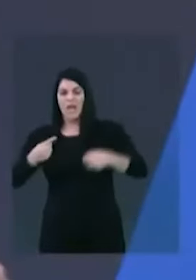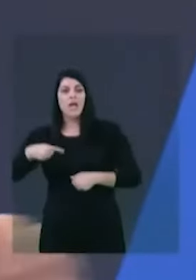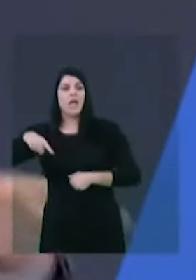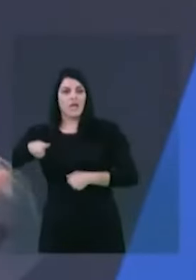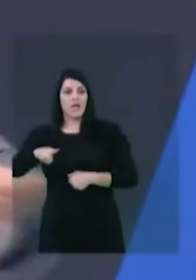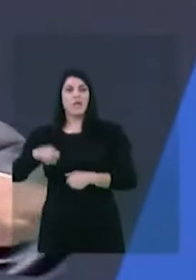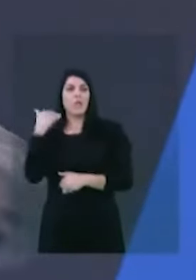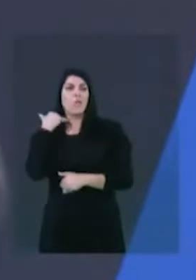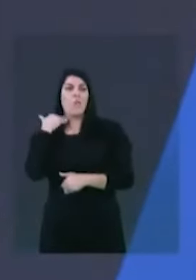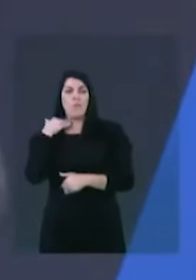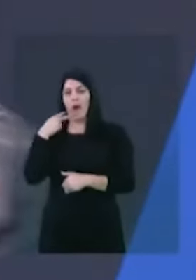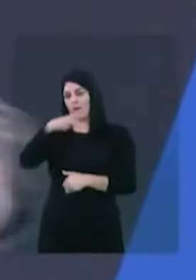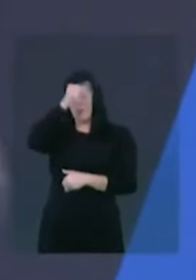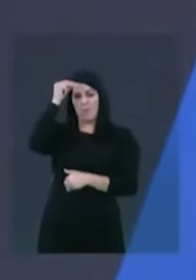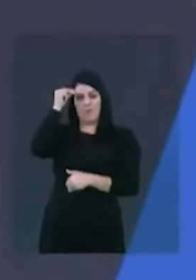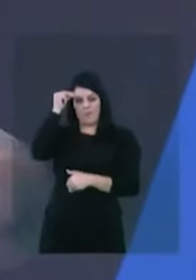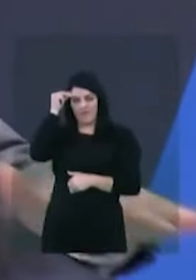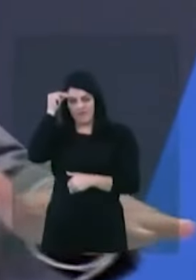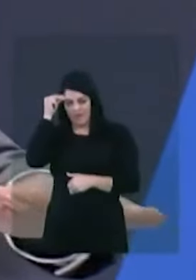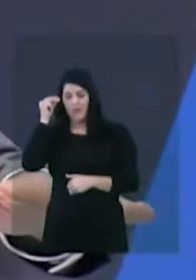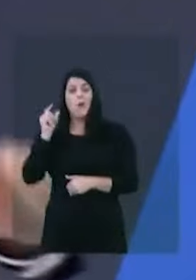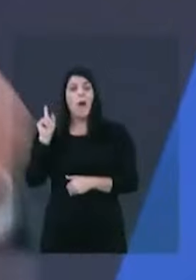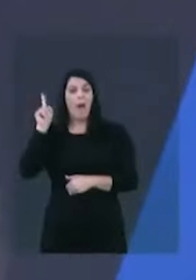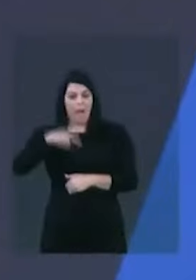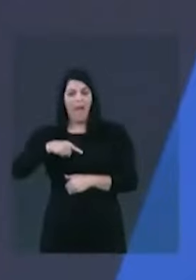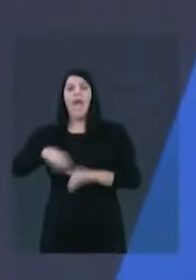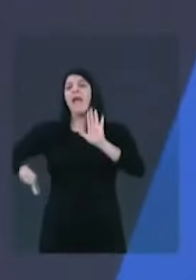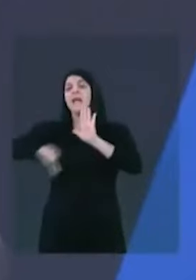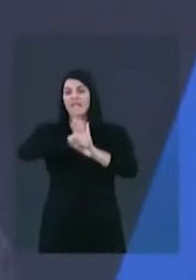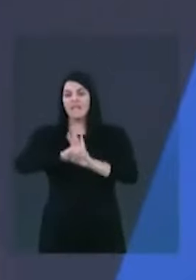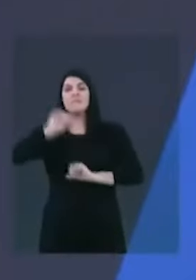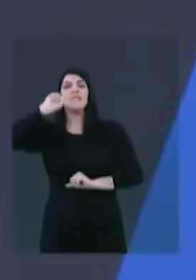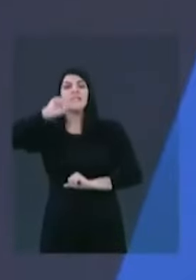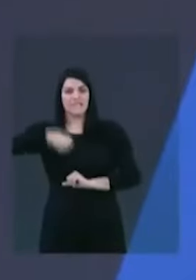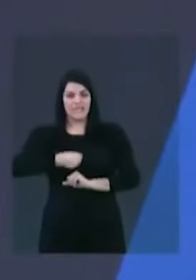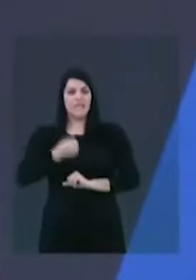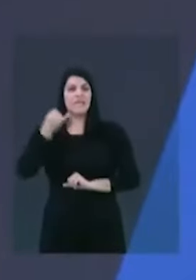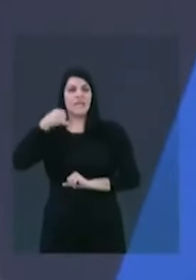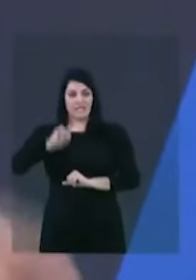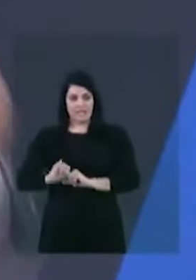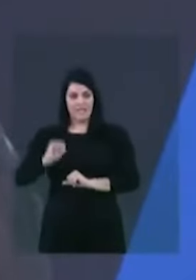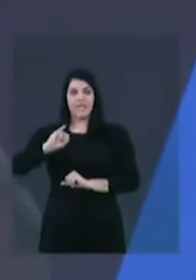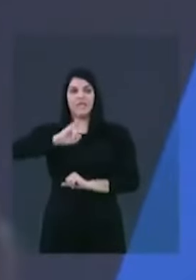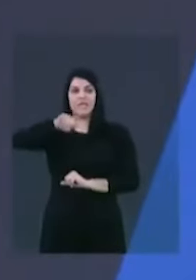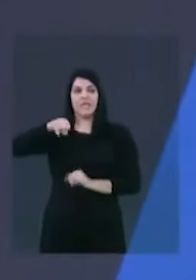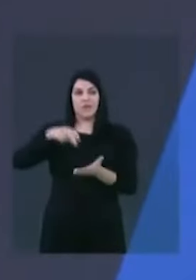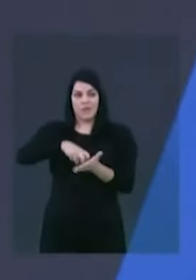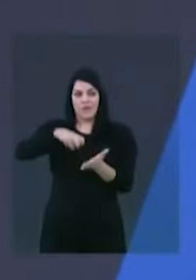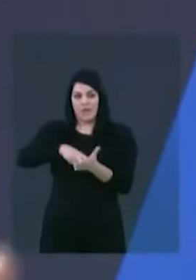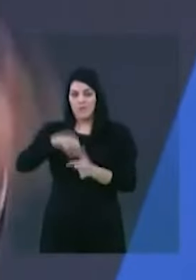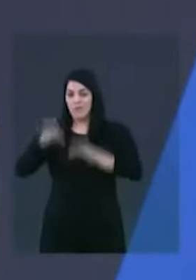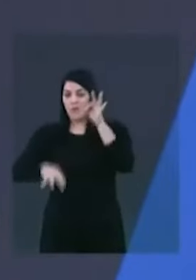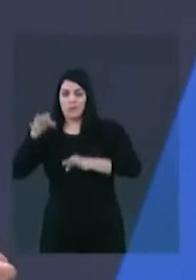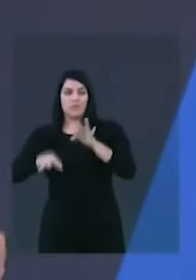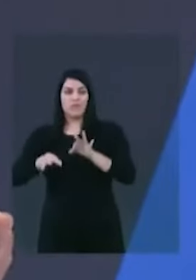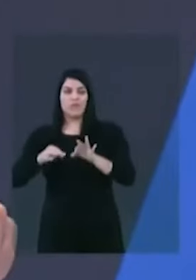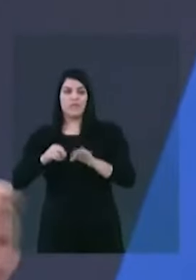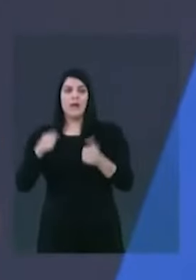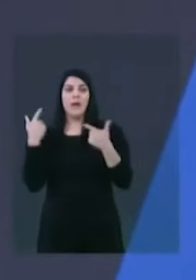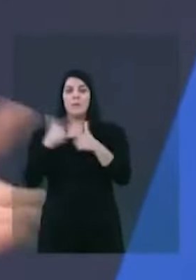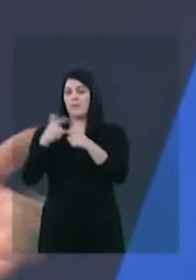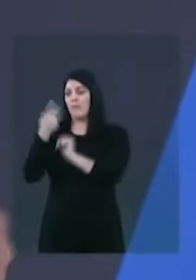atual prefeito para mim isso é crime e ponto e se o janones for condenado pela justiça que pague